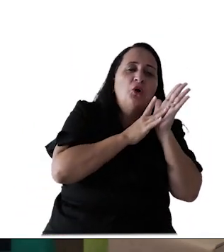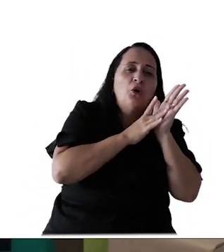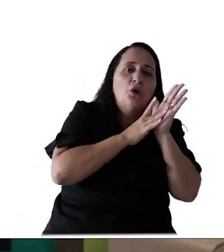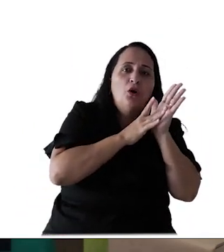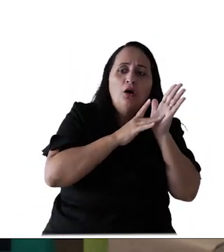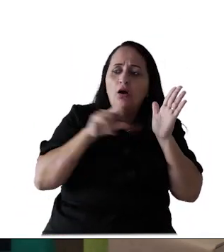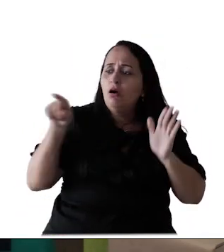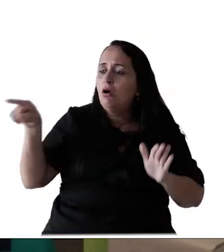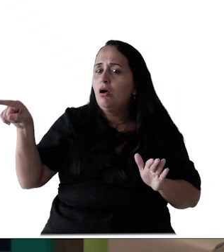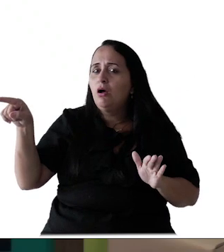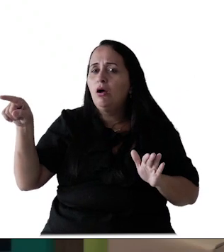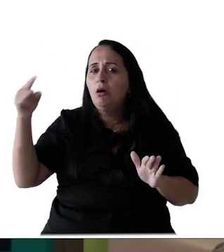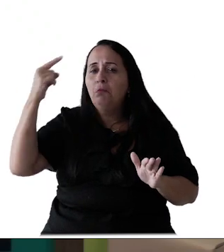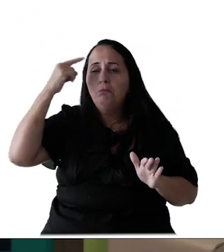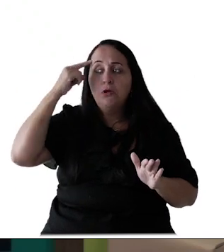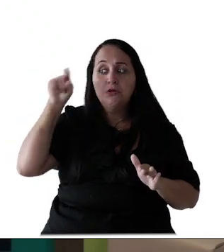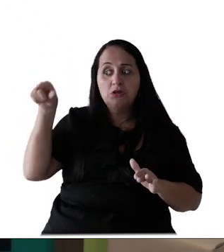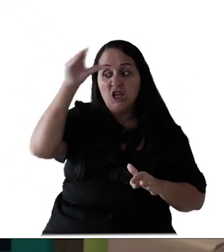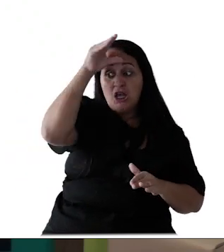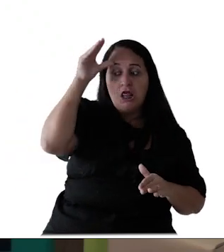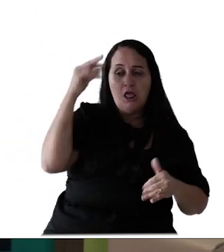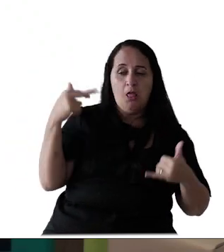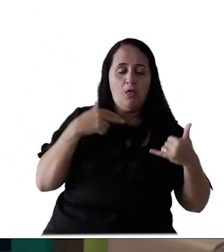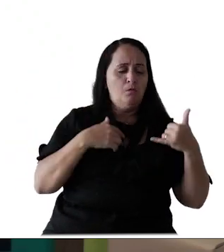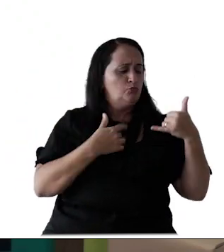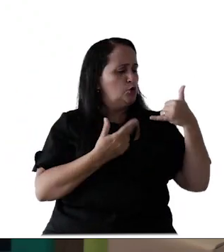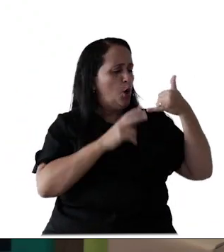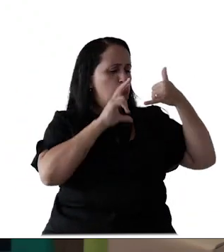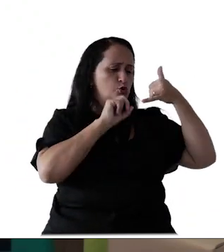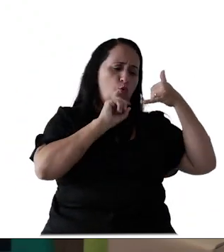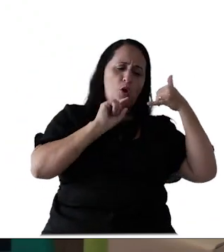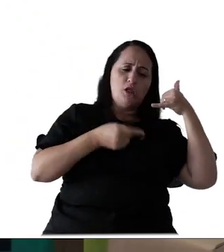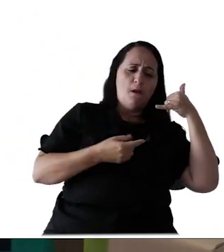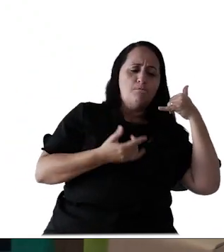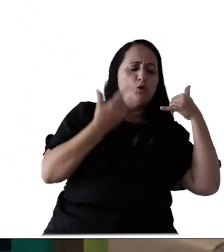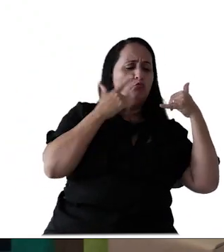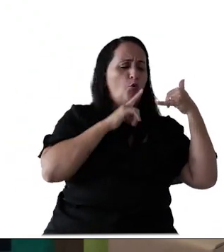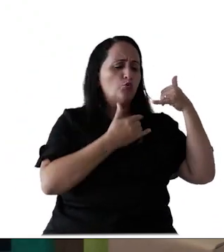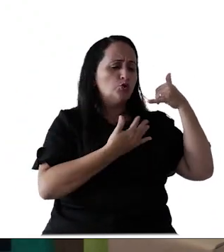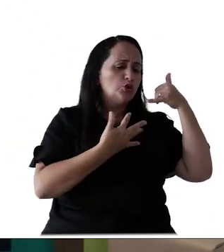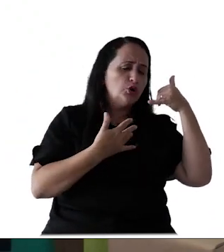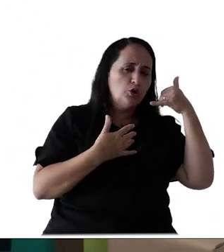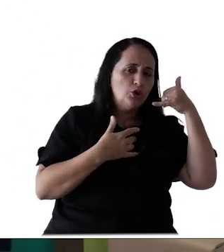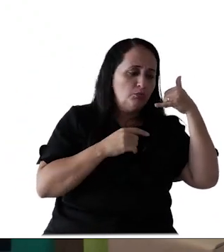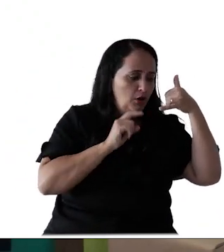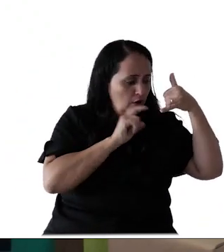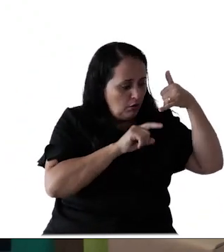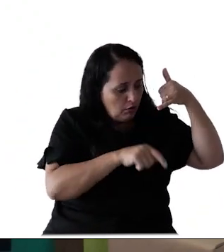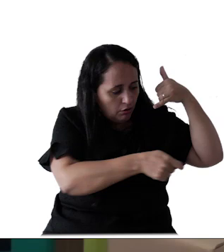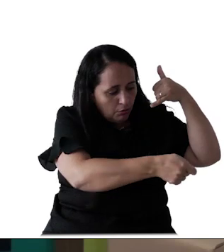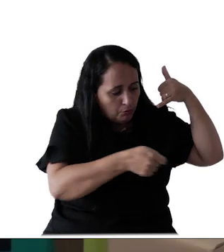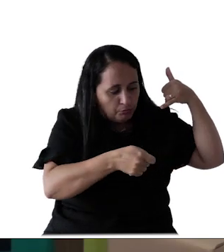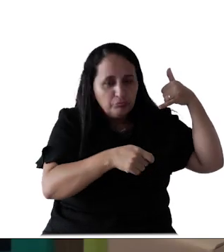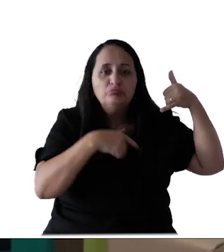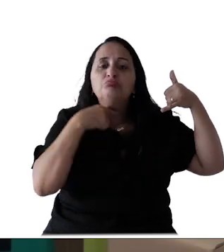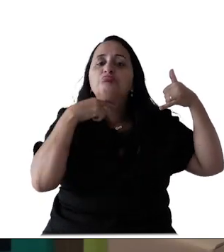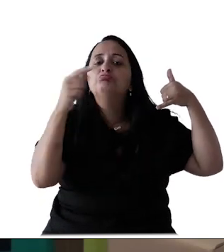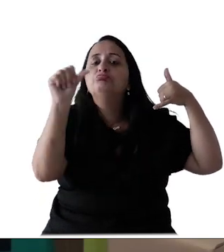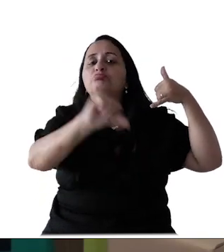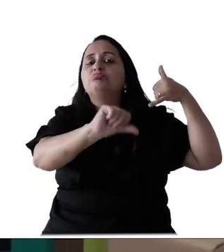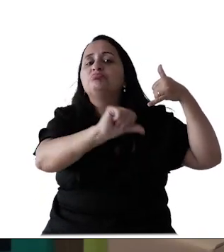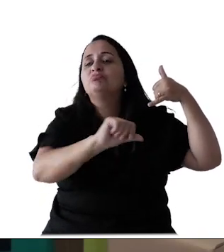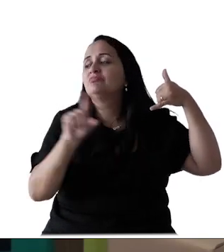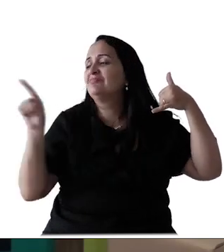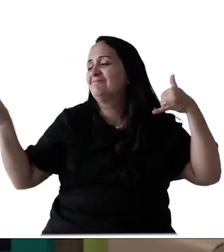transforma em locutor, ele diz: não, eu sou apenas um atendente, né? Eu vim aqui instalar o telefone. Não era um